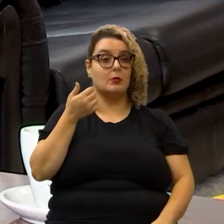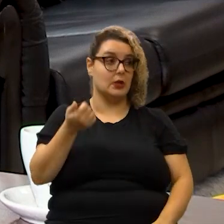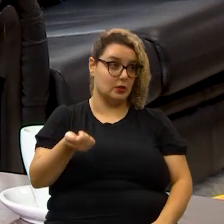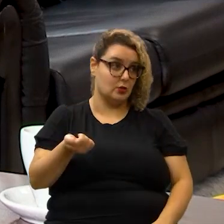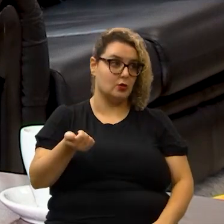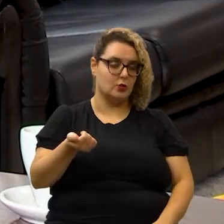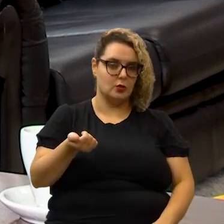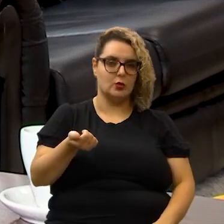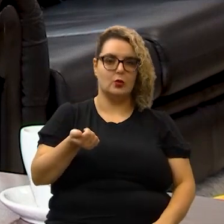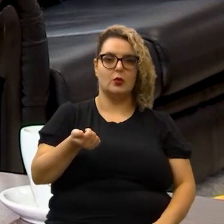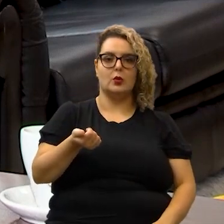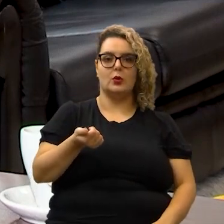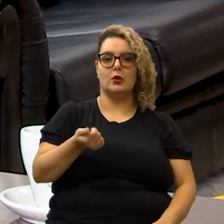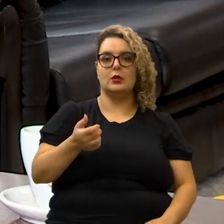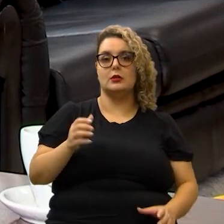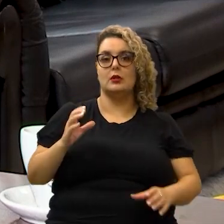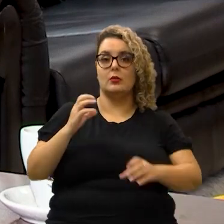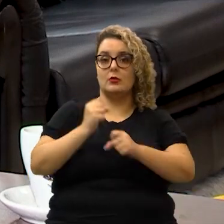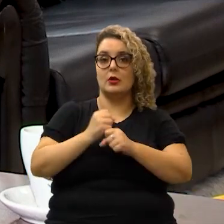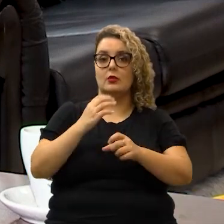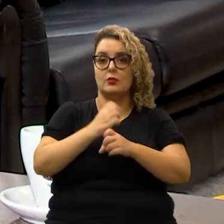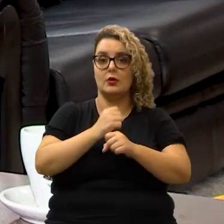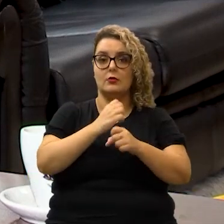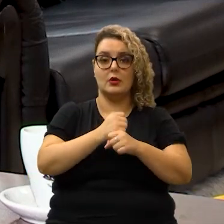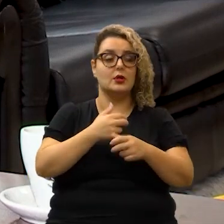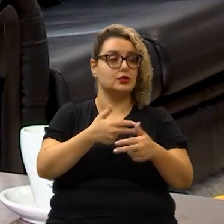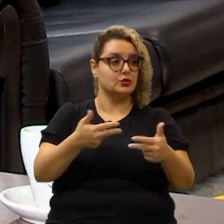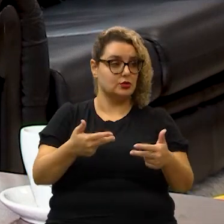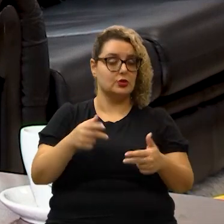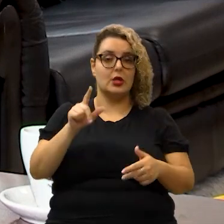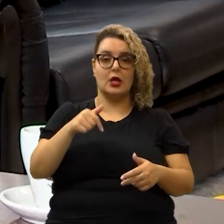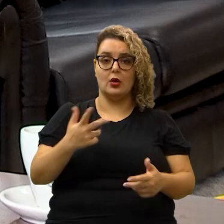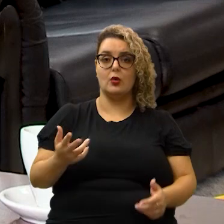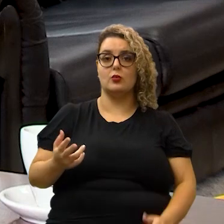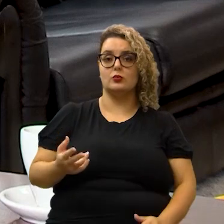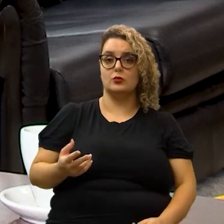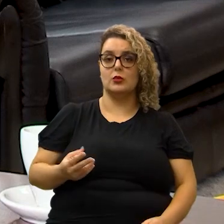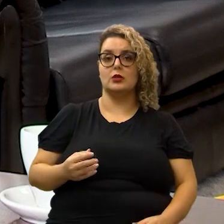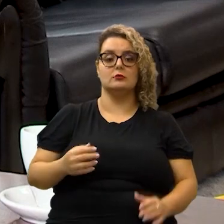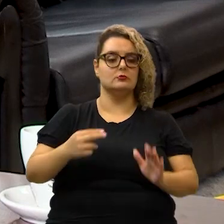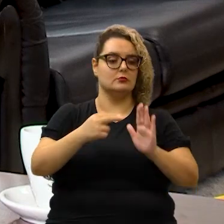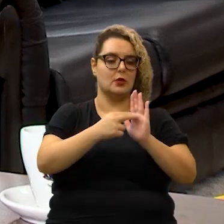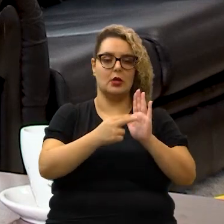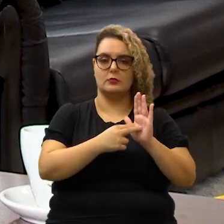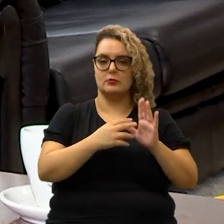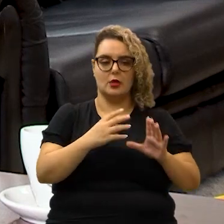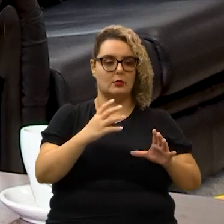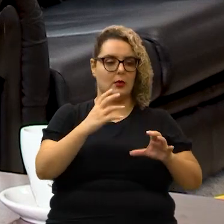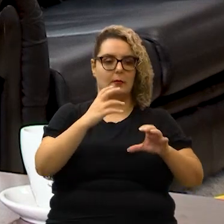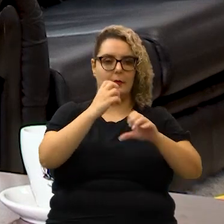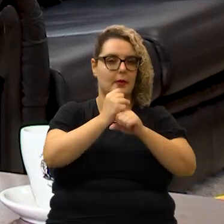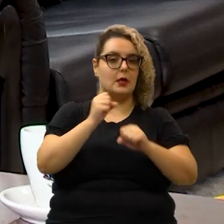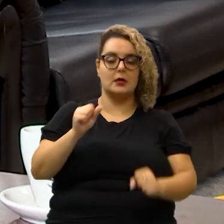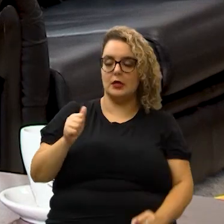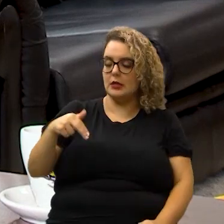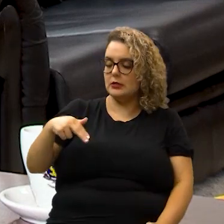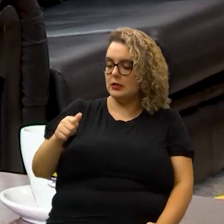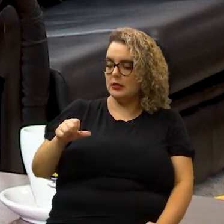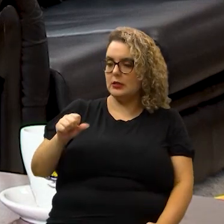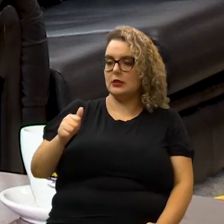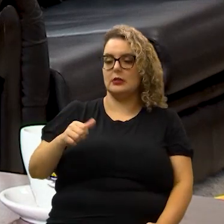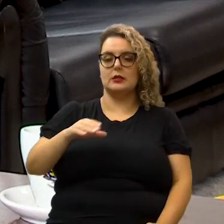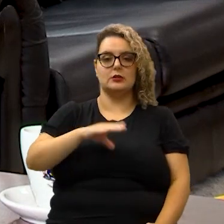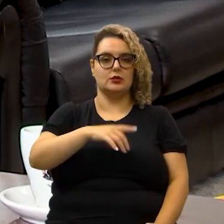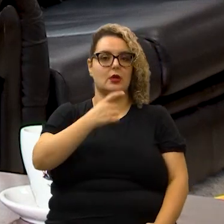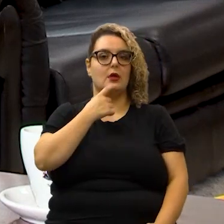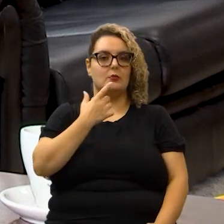de fatores é que dá uma pontuação e coloca a Sanasa e Campinas nesse